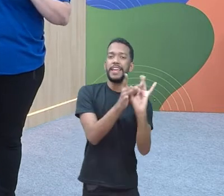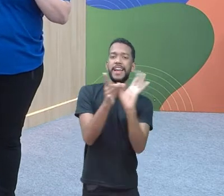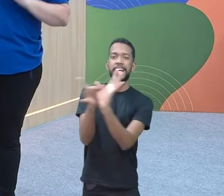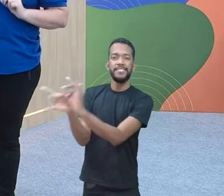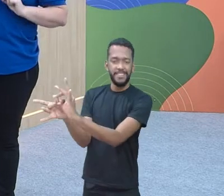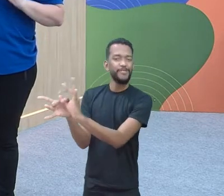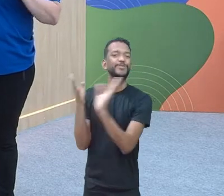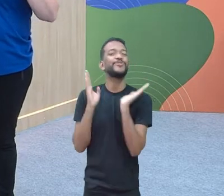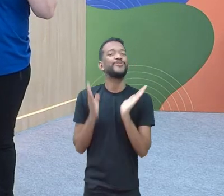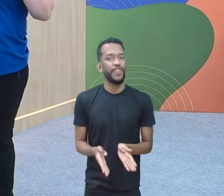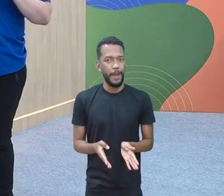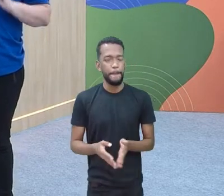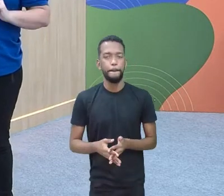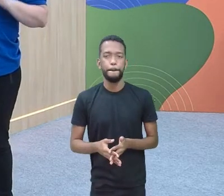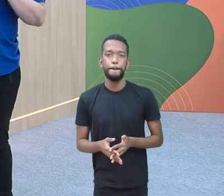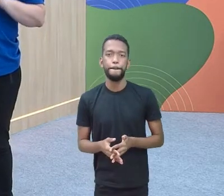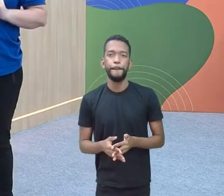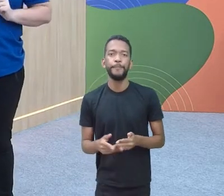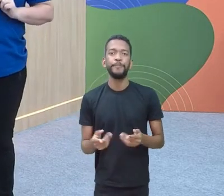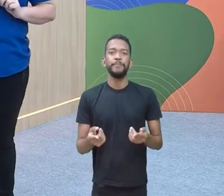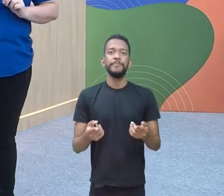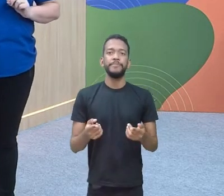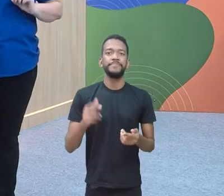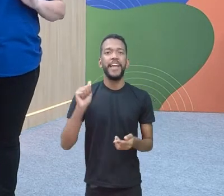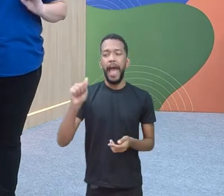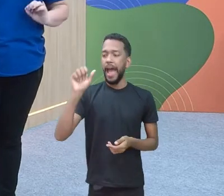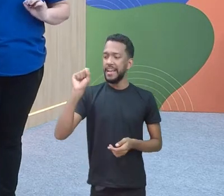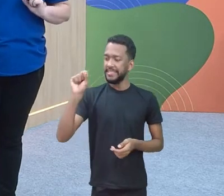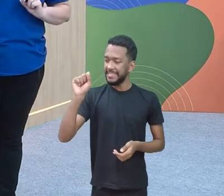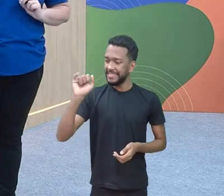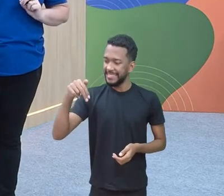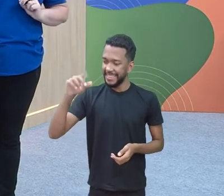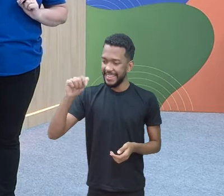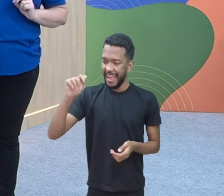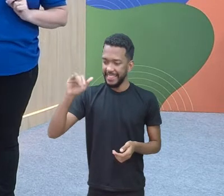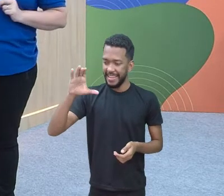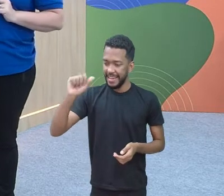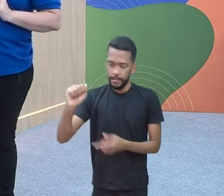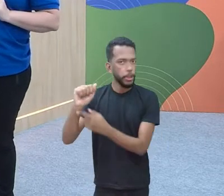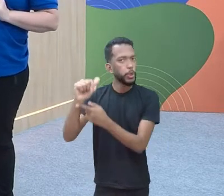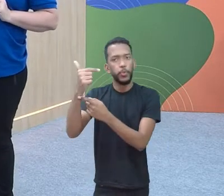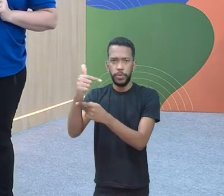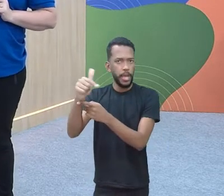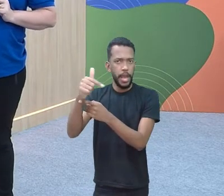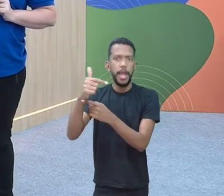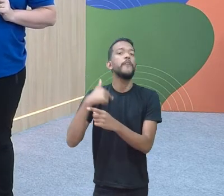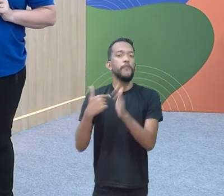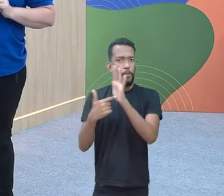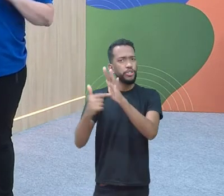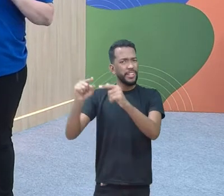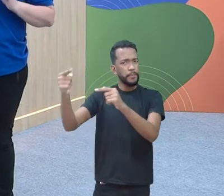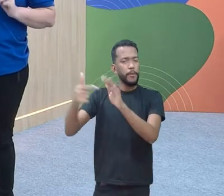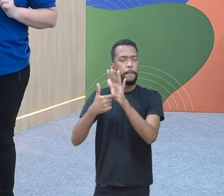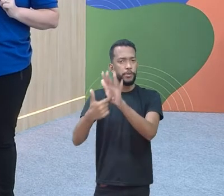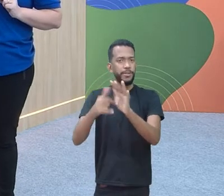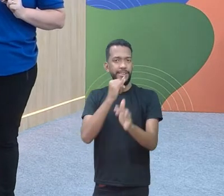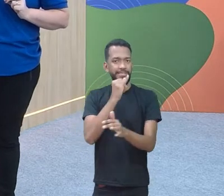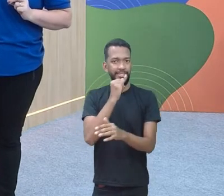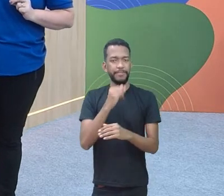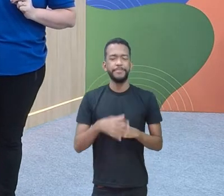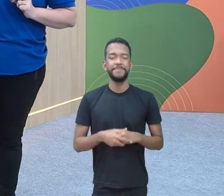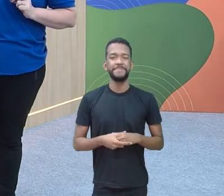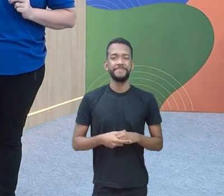nas orações coordenadas assindéticas, elas não aparecem, tá? E eu vou mostrar para vocês mais exemplos